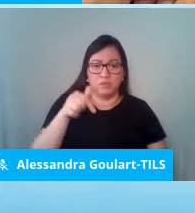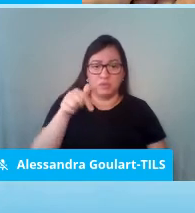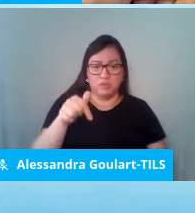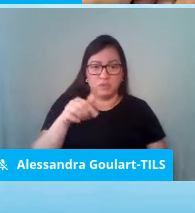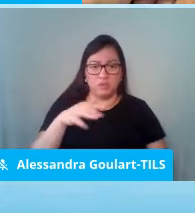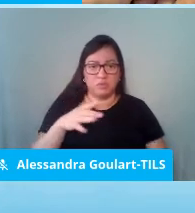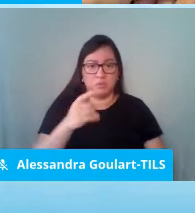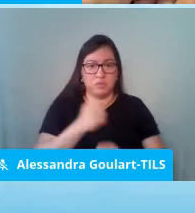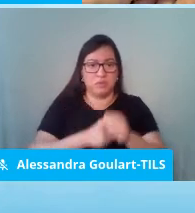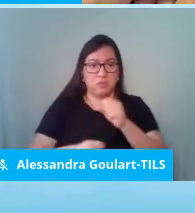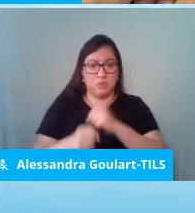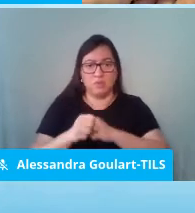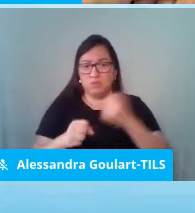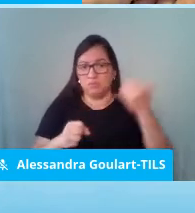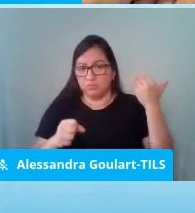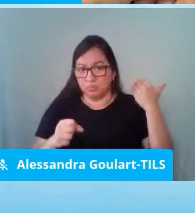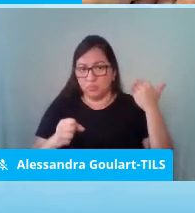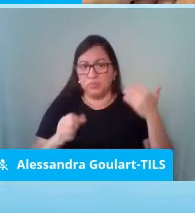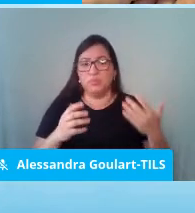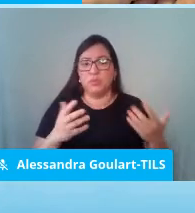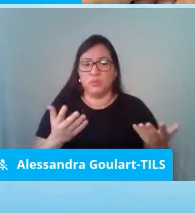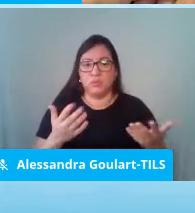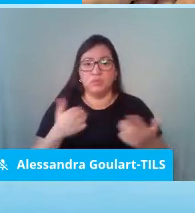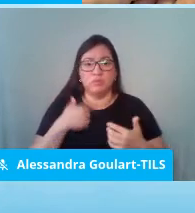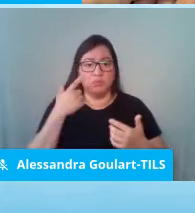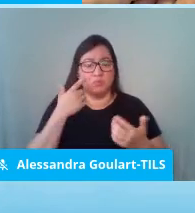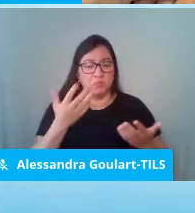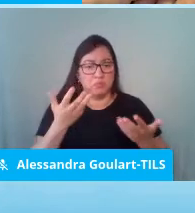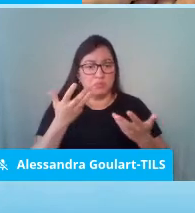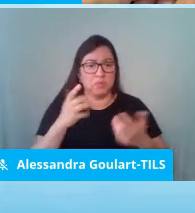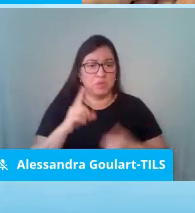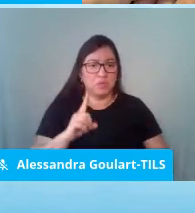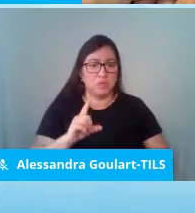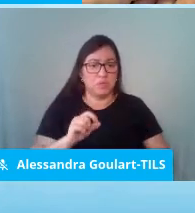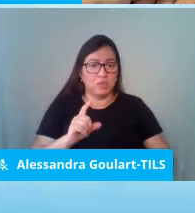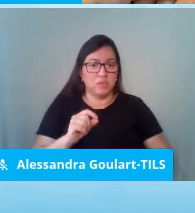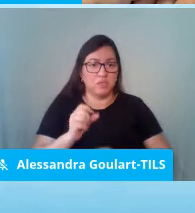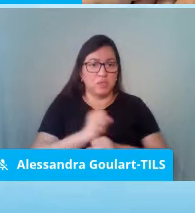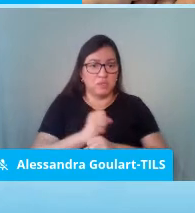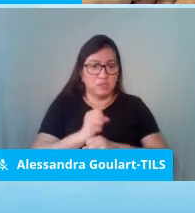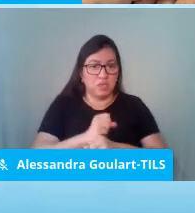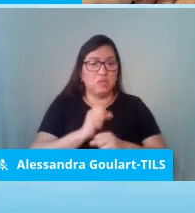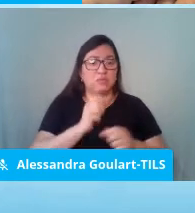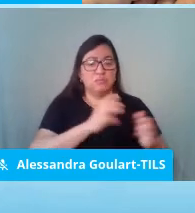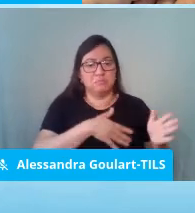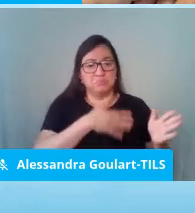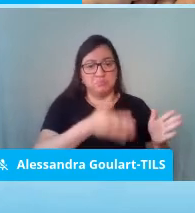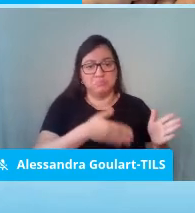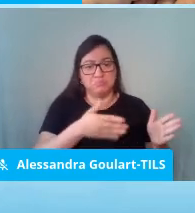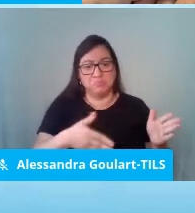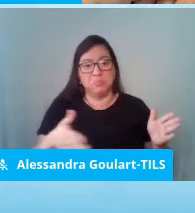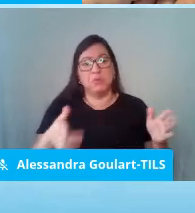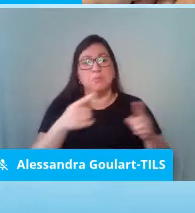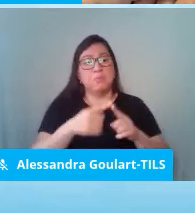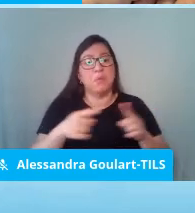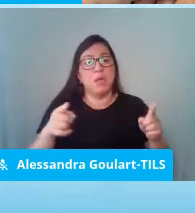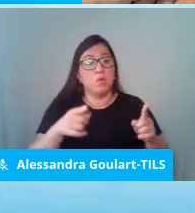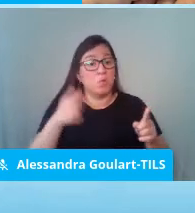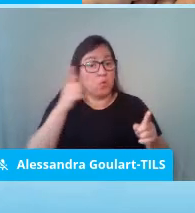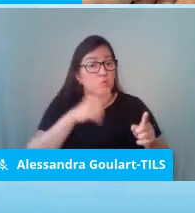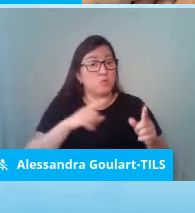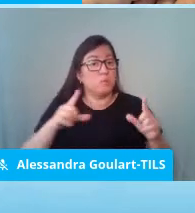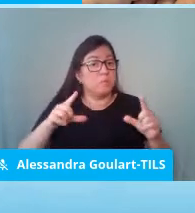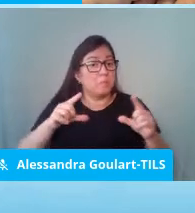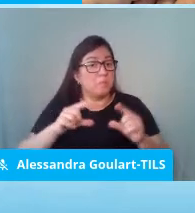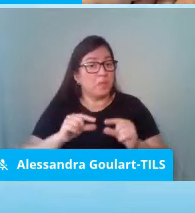2018. Então, nessa caminhada de 10 anos, a gente conseguiu diminuir essa forma de transmissão e a gente pode